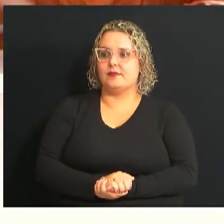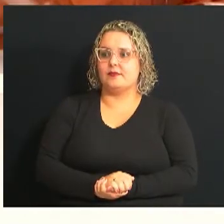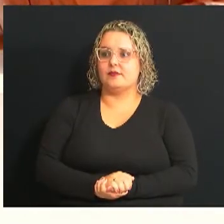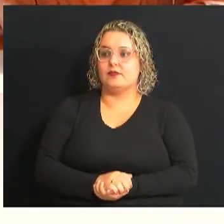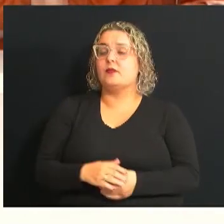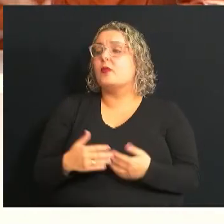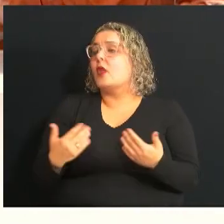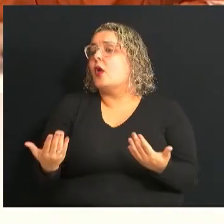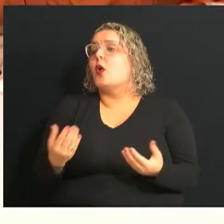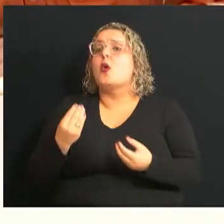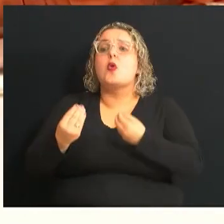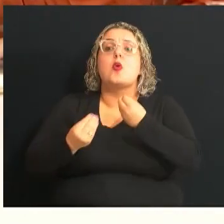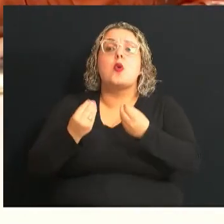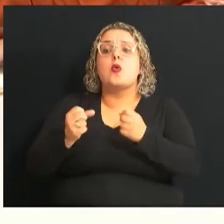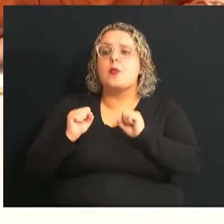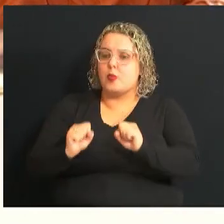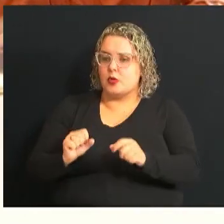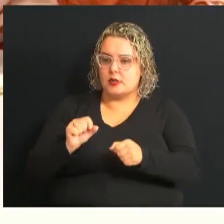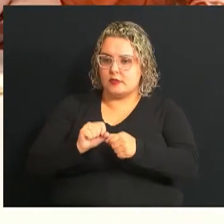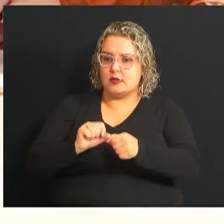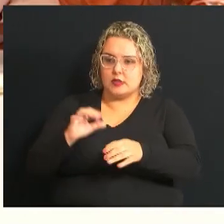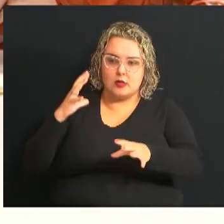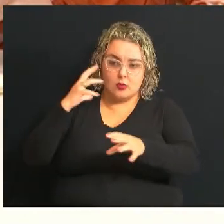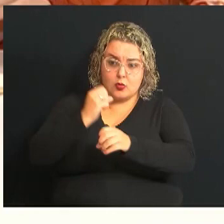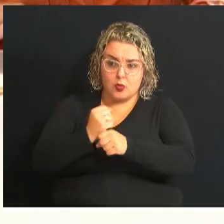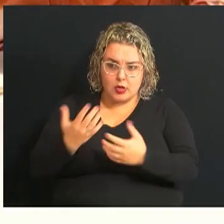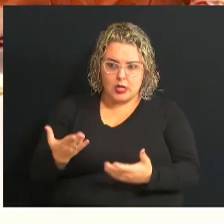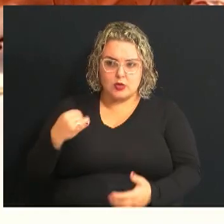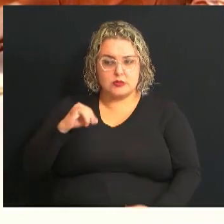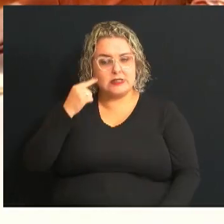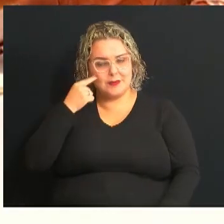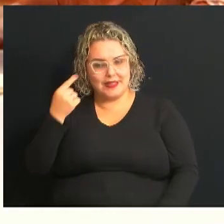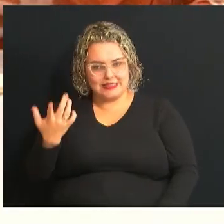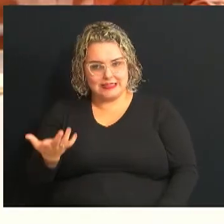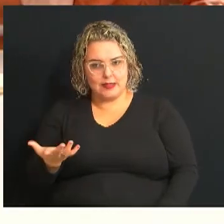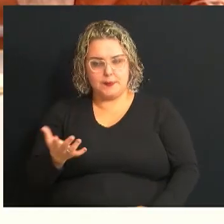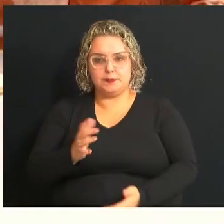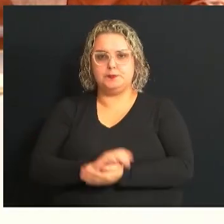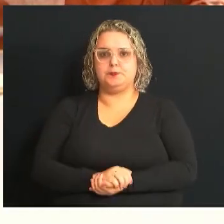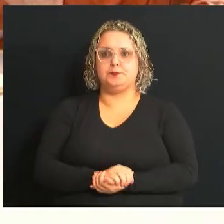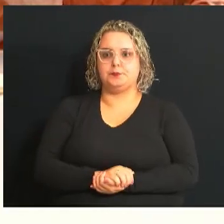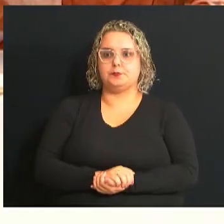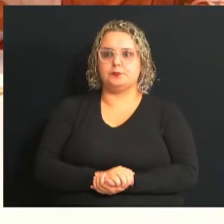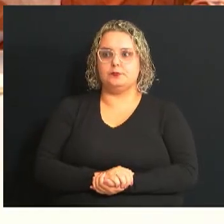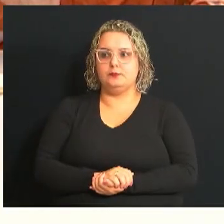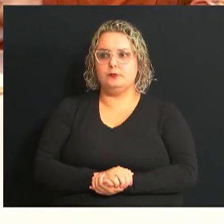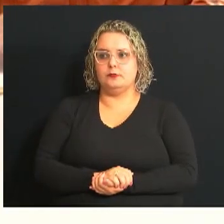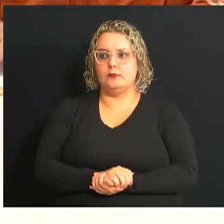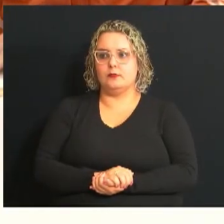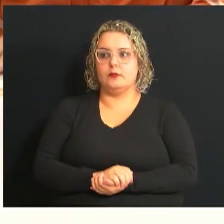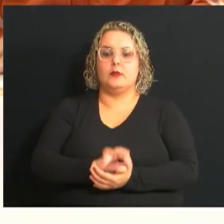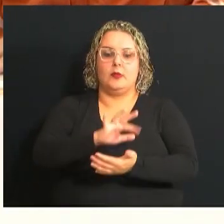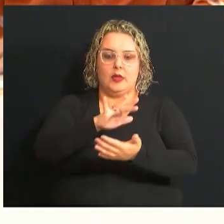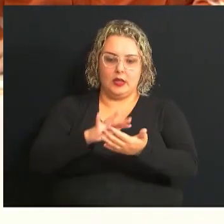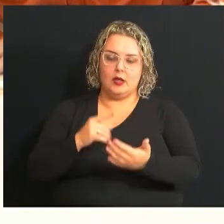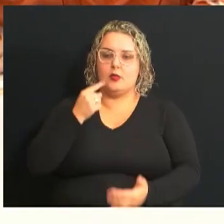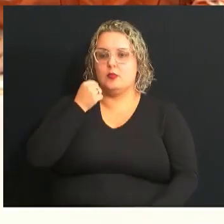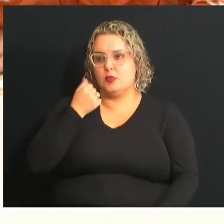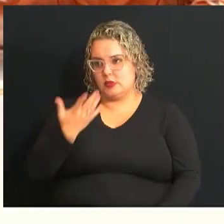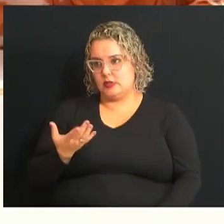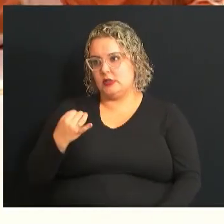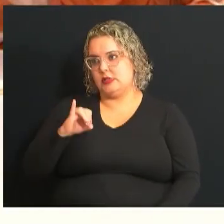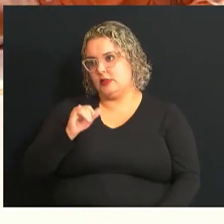como a gente poderia fazer um cálculo, assim, se a gente for pensar, de colocar literalmente ali na ponta do lápis, se eu for, por